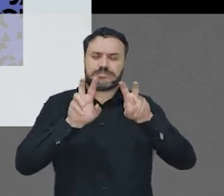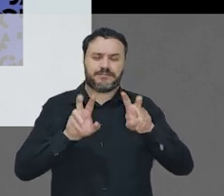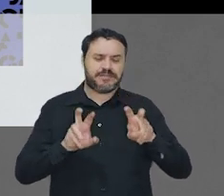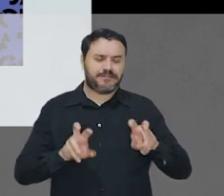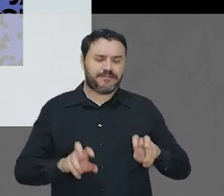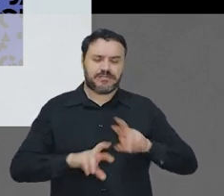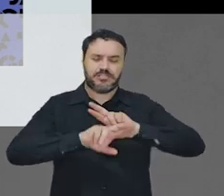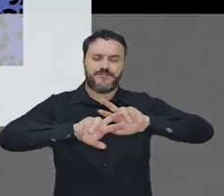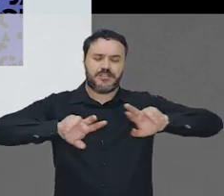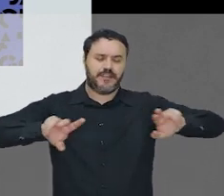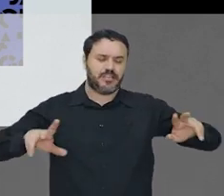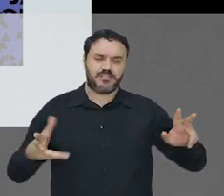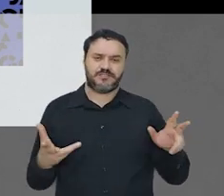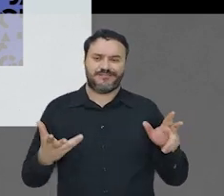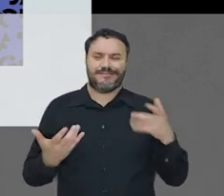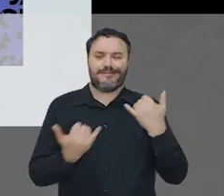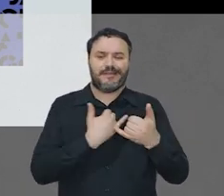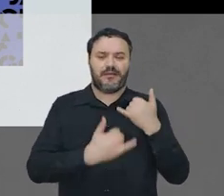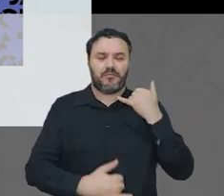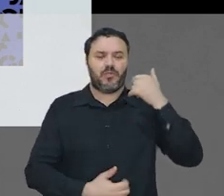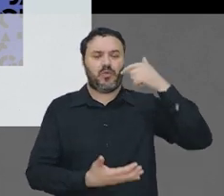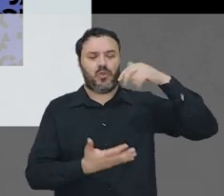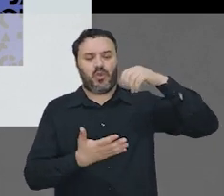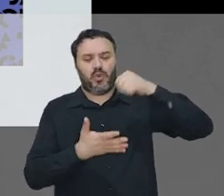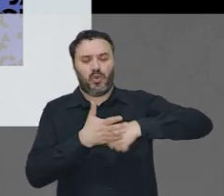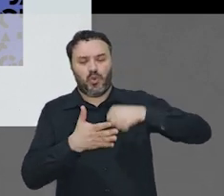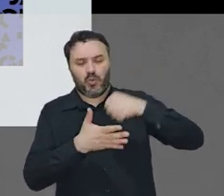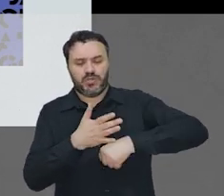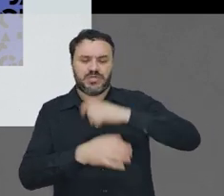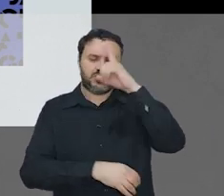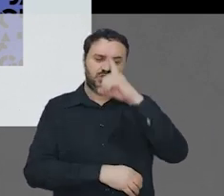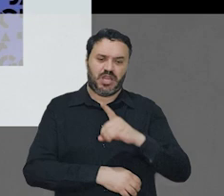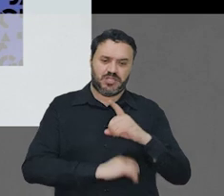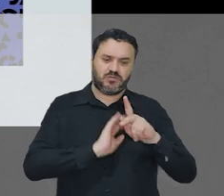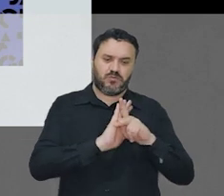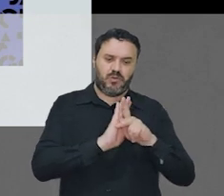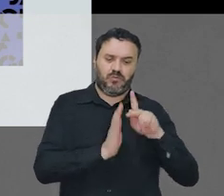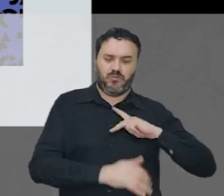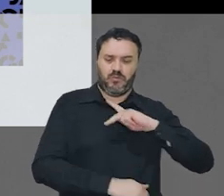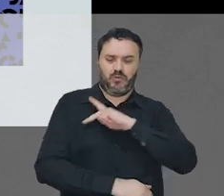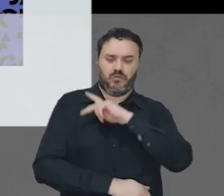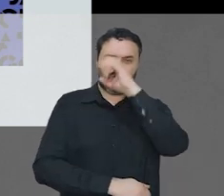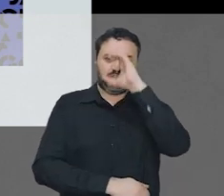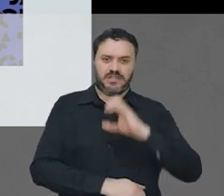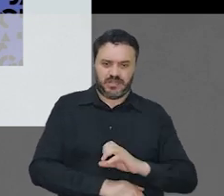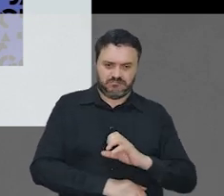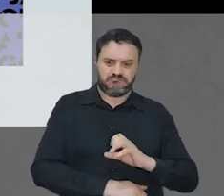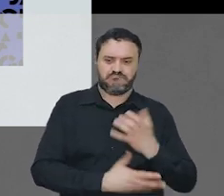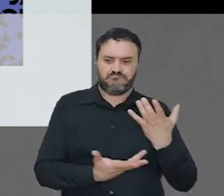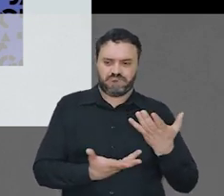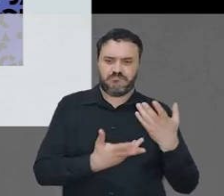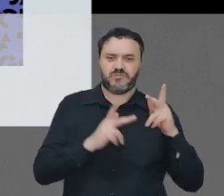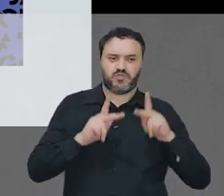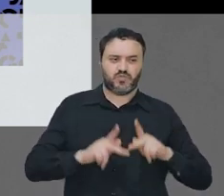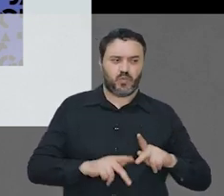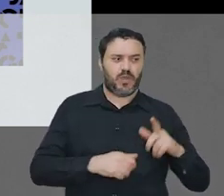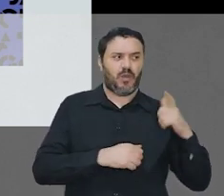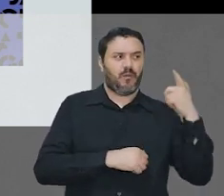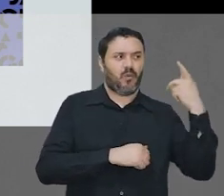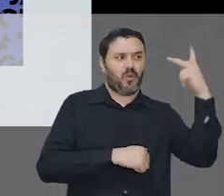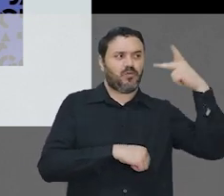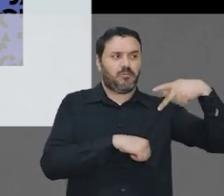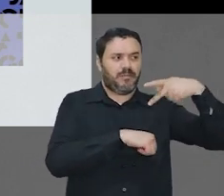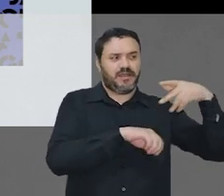como a luta pelos direitos civis de imigrantes e de seus filhos, a busca por uma identidade,